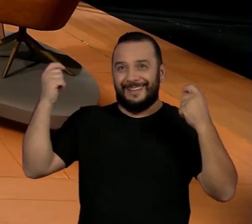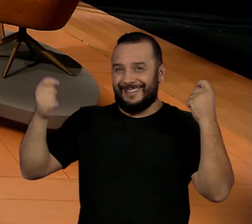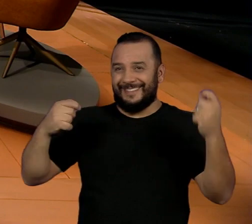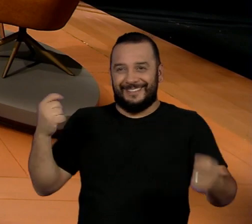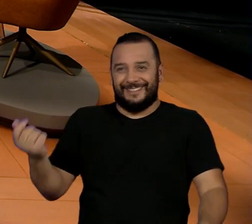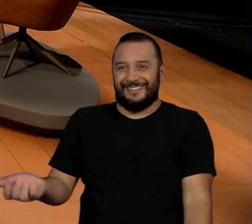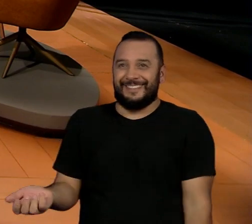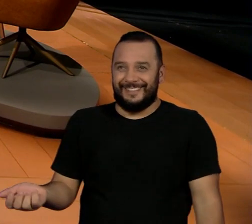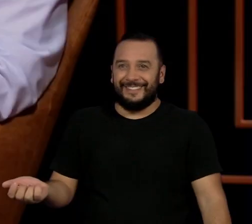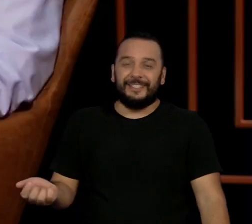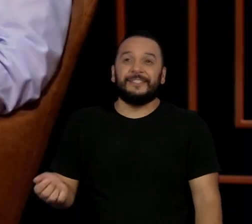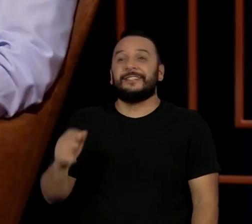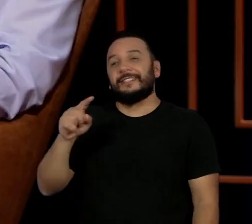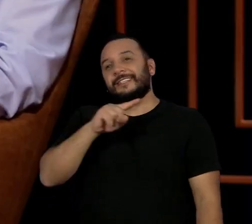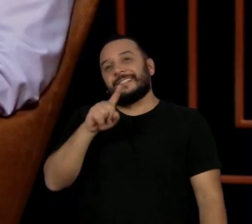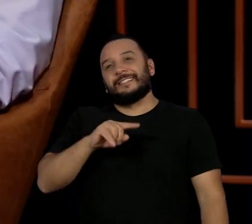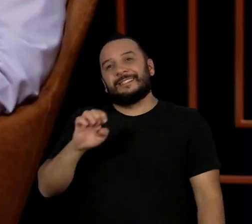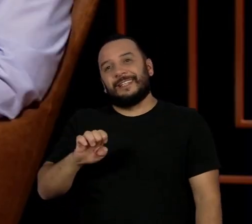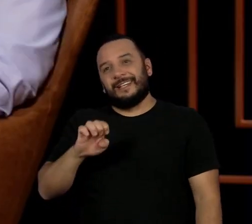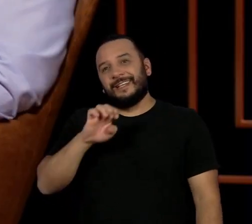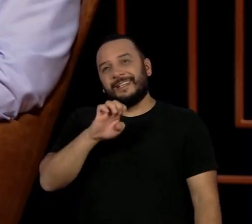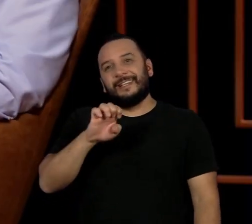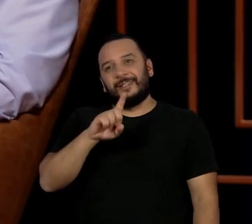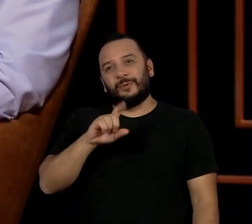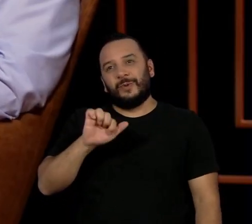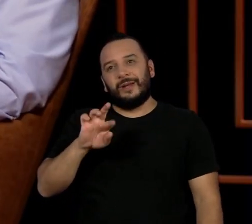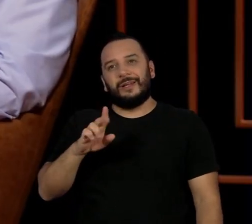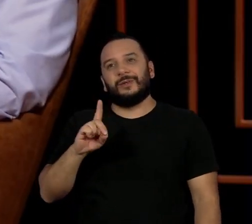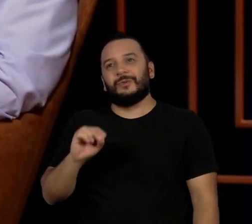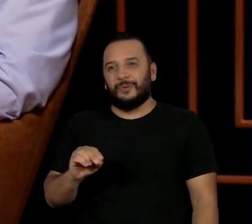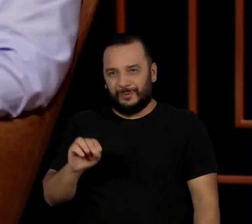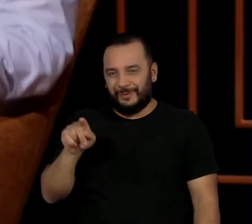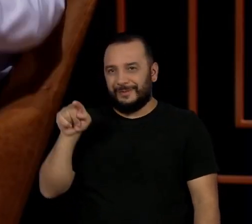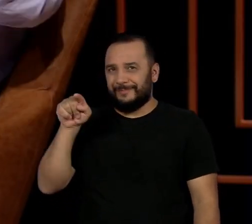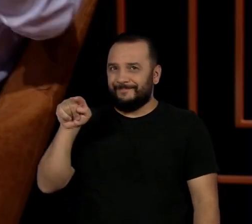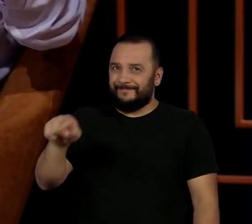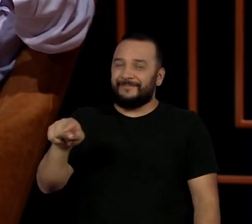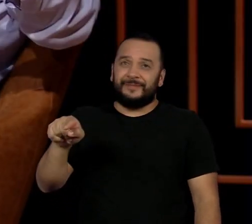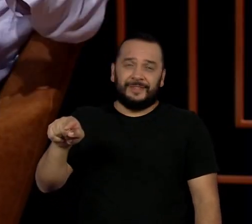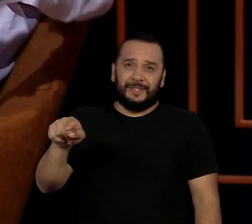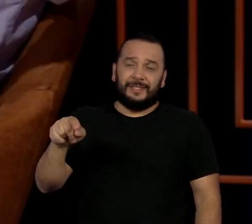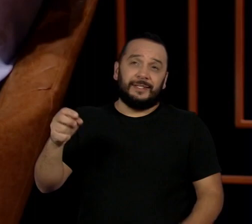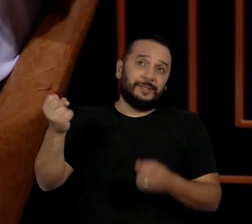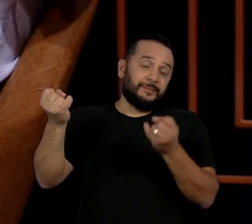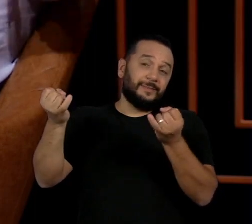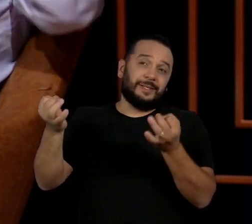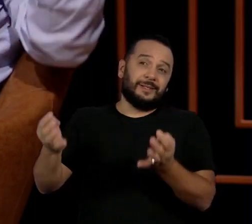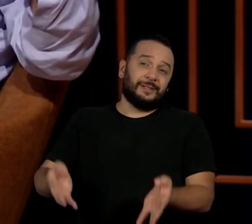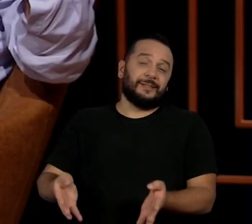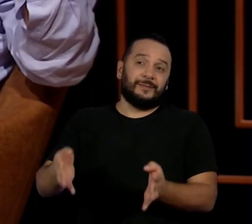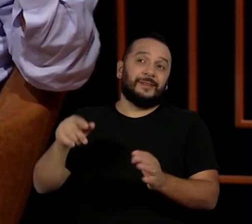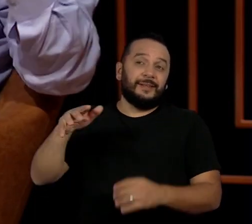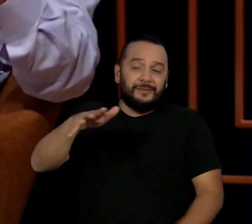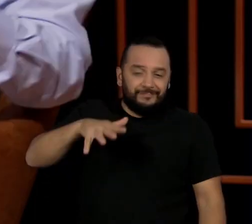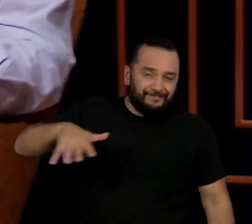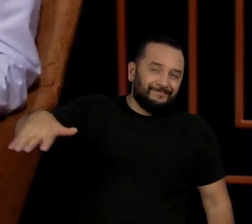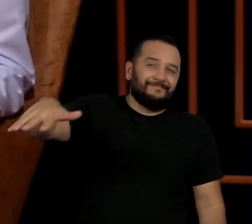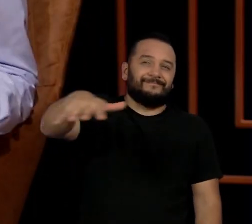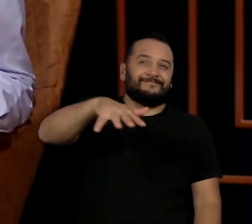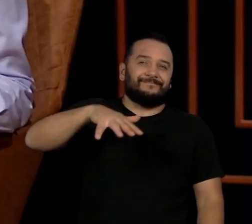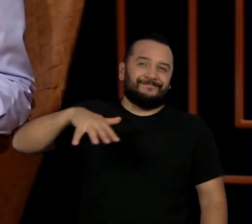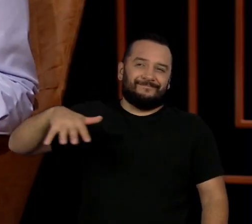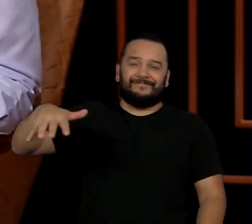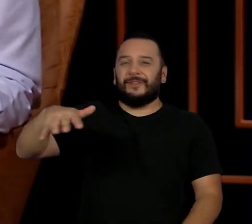daqui. Zé Eduardo Belmonte, cara, ele é um... Nossa, falando em universo, o universo dele é infinito.